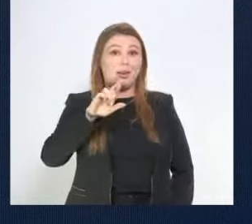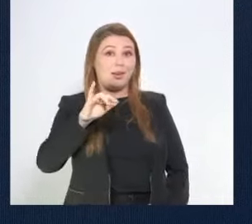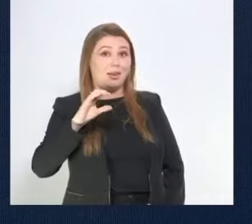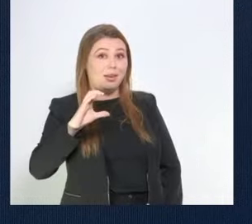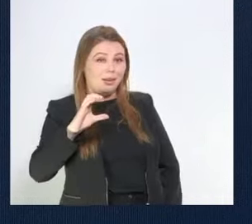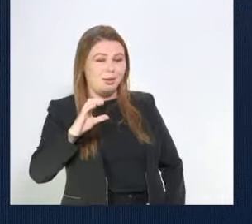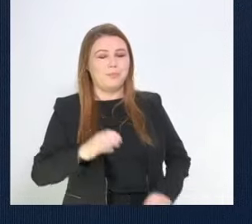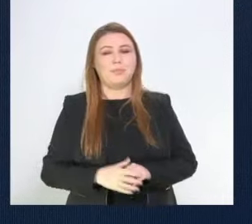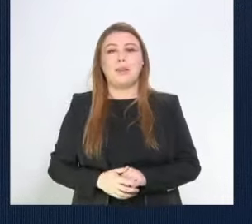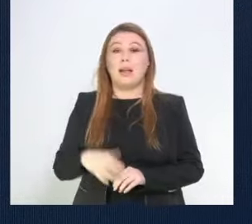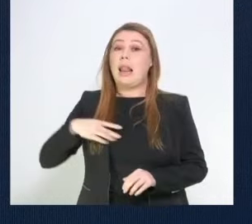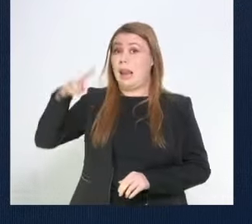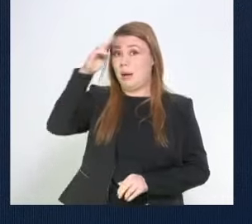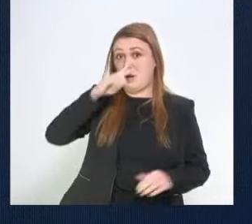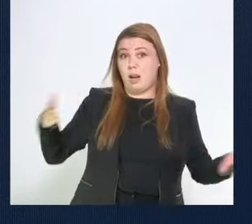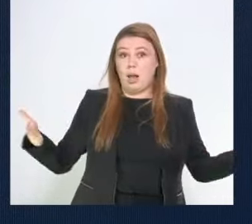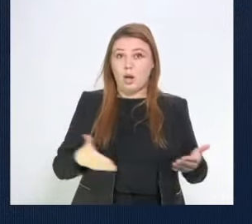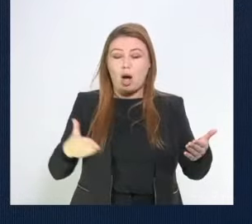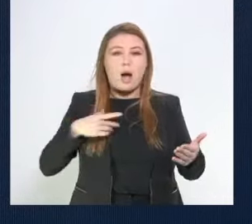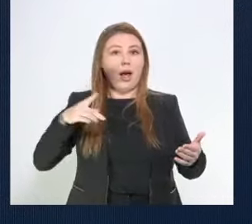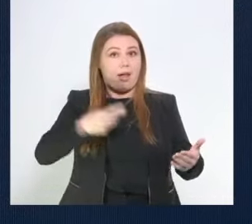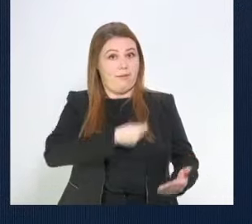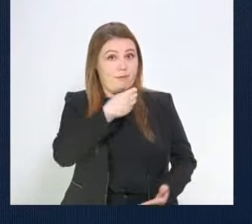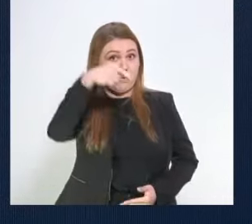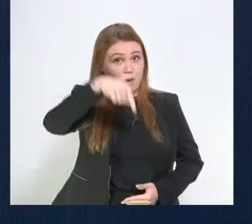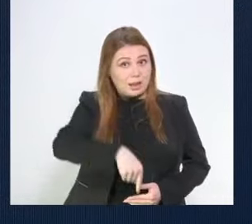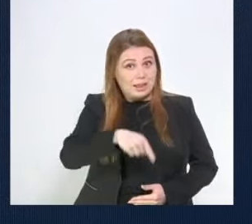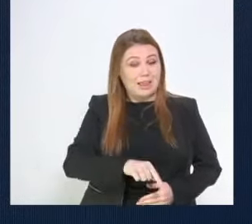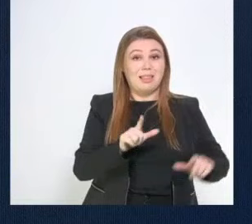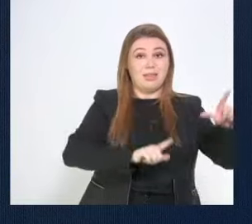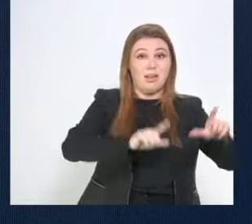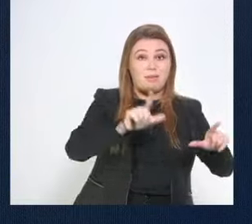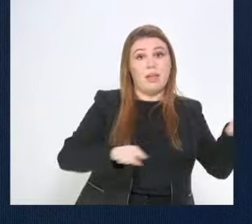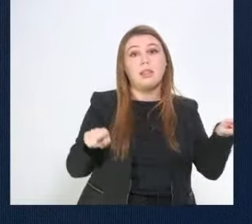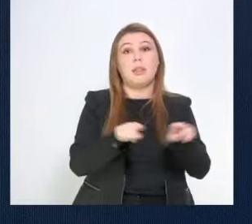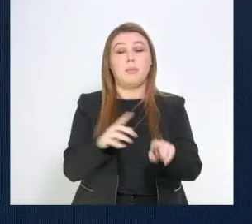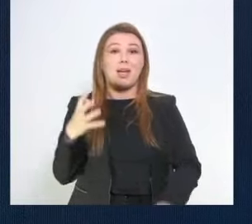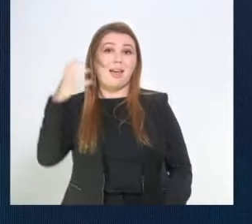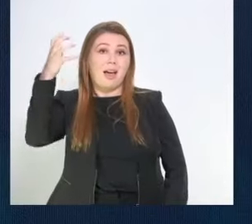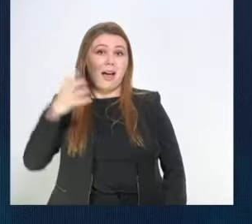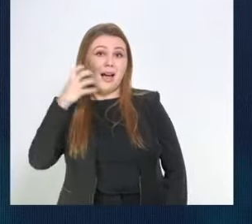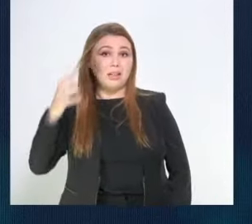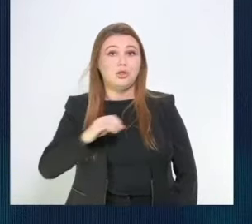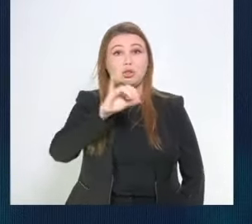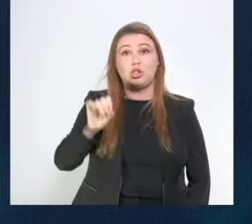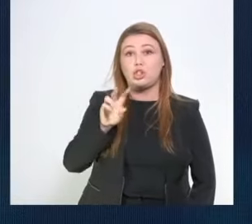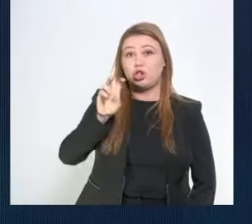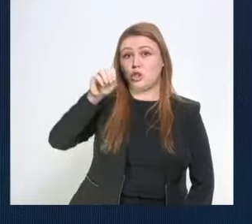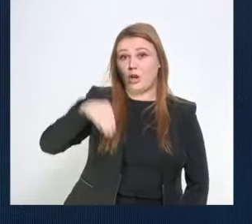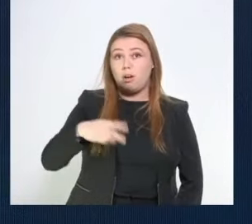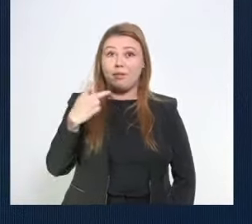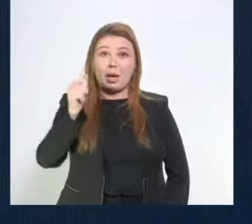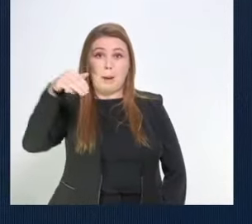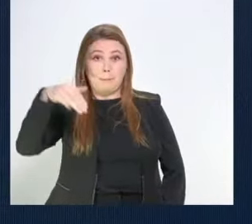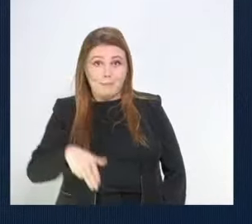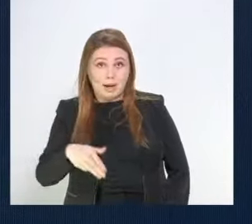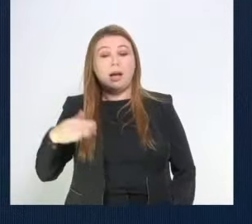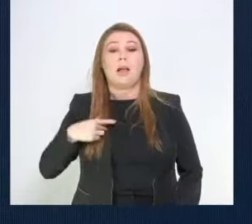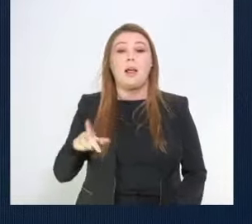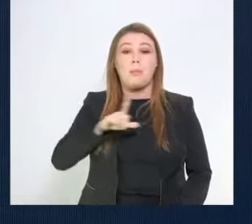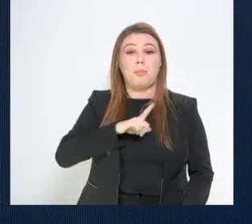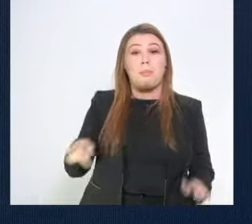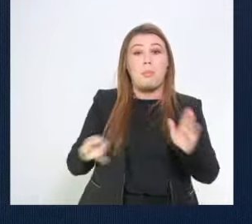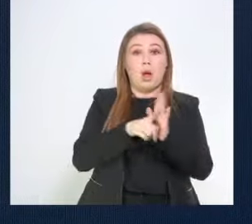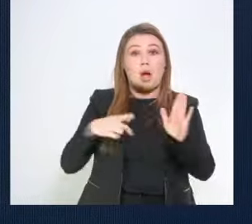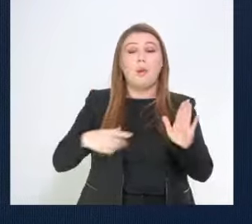Lembrando que estamos em transmissão simultânea aqui na TV, também na rádio Jovem Pan News Curitiba, no dial 107.1, no